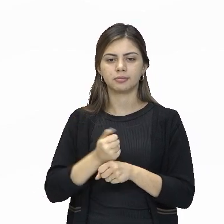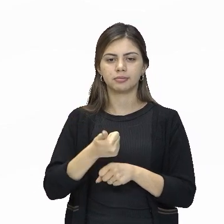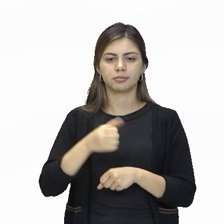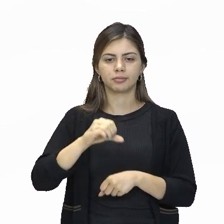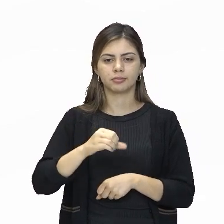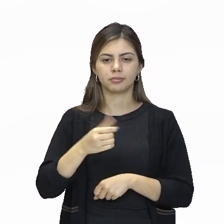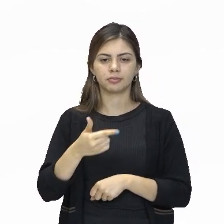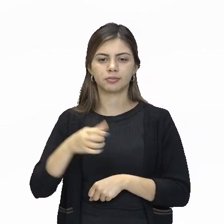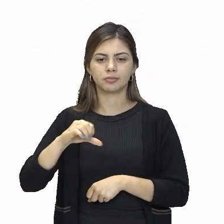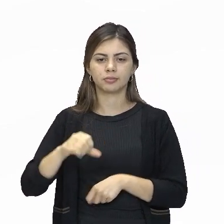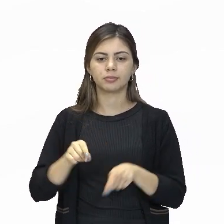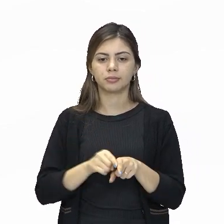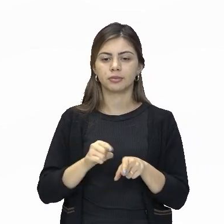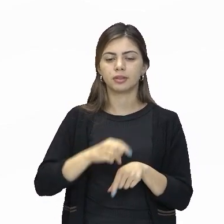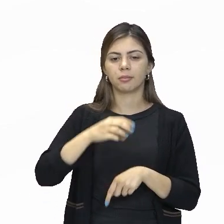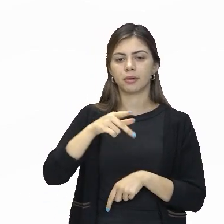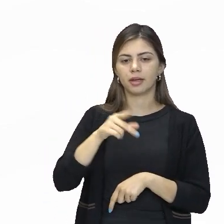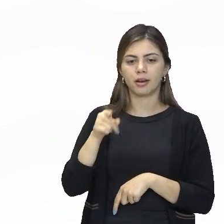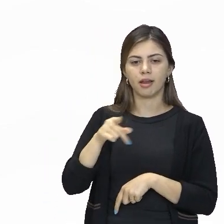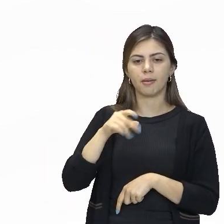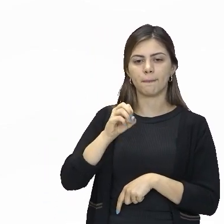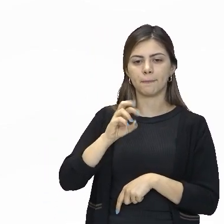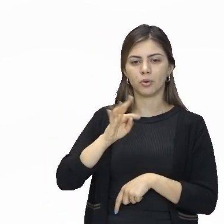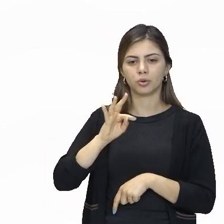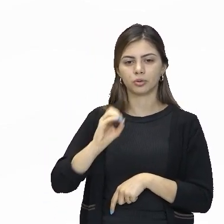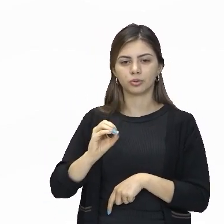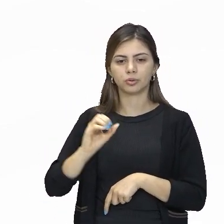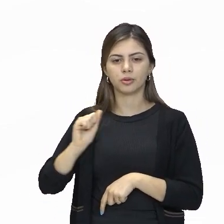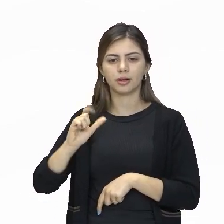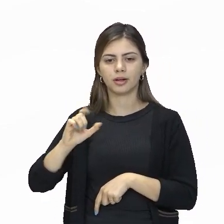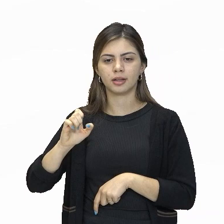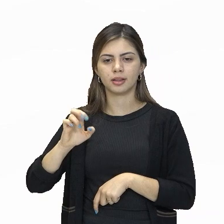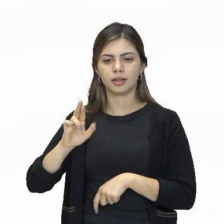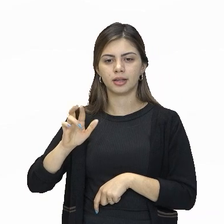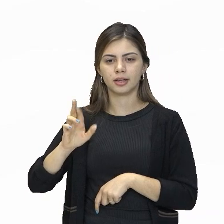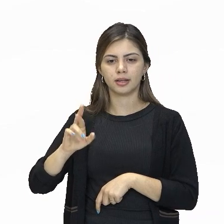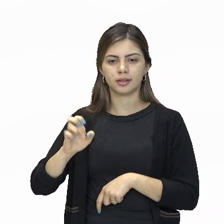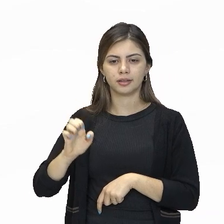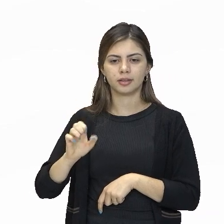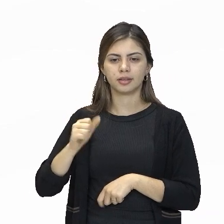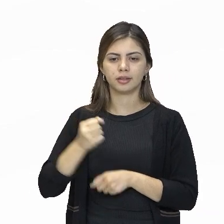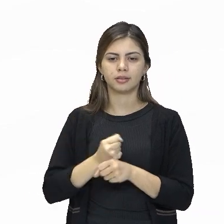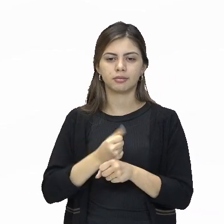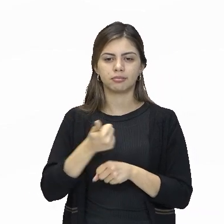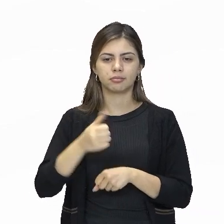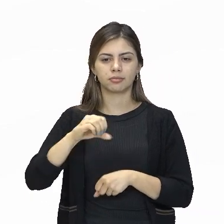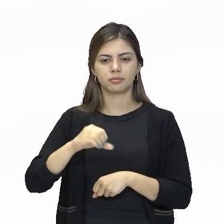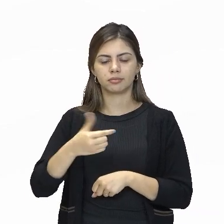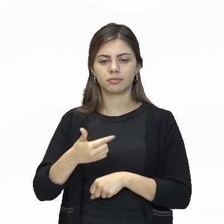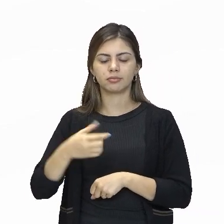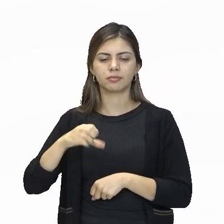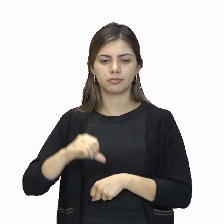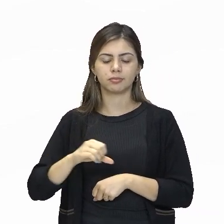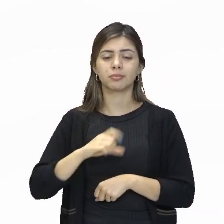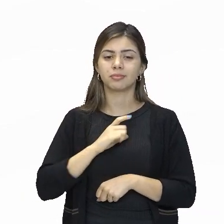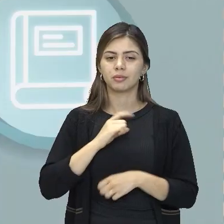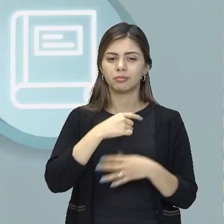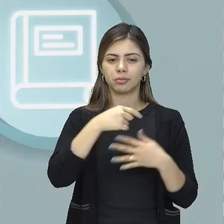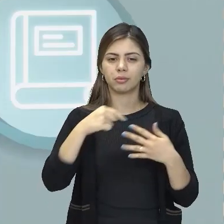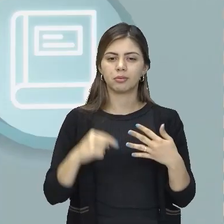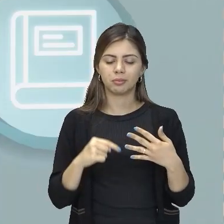Porto Alegre, 1929 também. Então, esses aí foram as revistas e manifestos, tá?